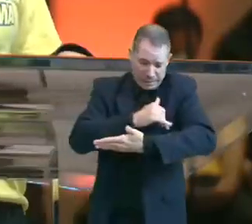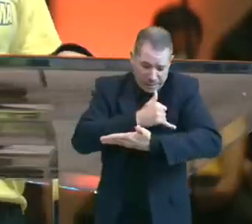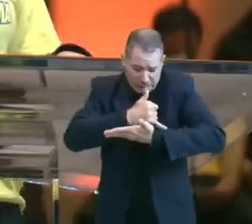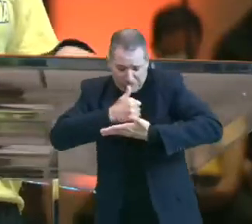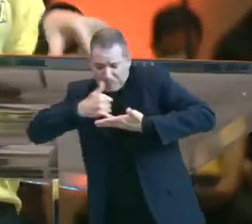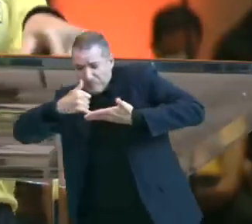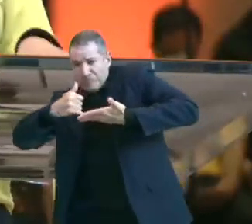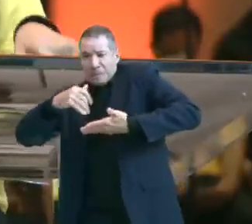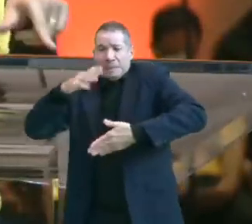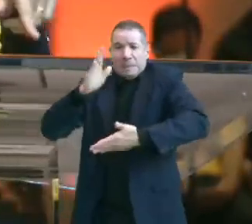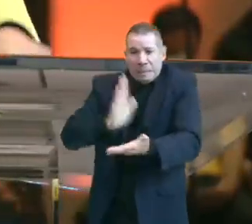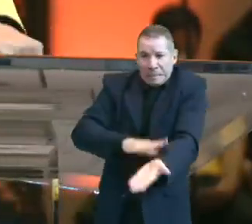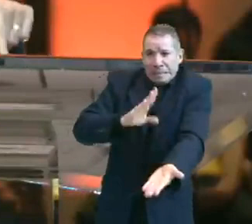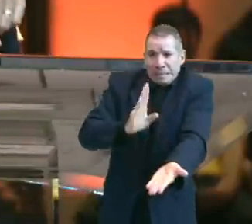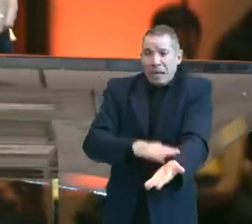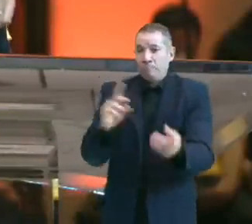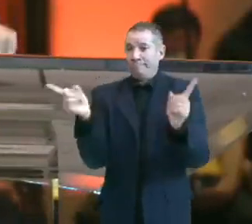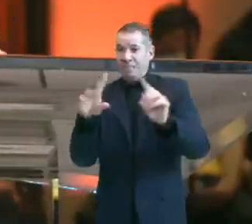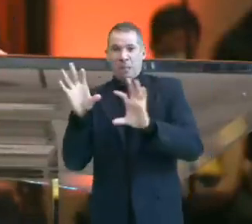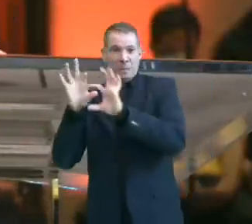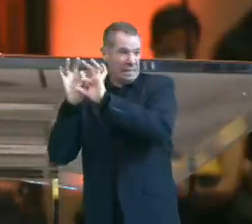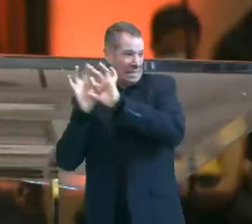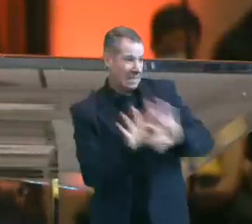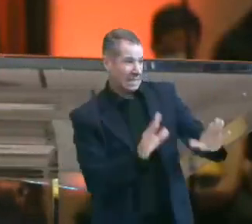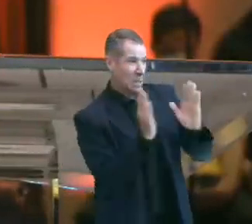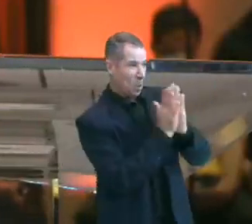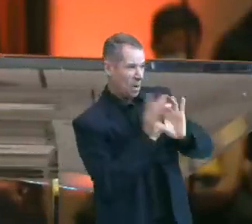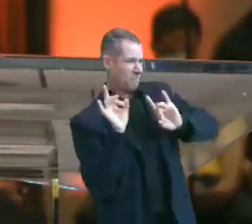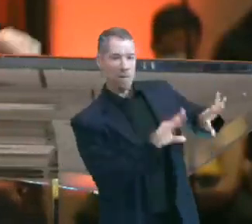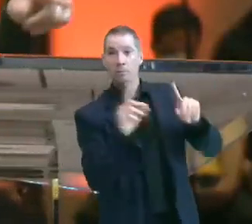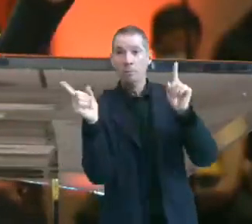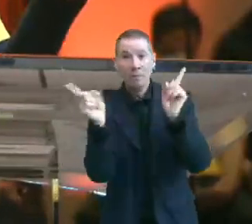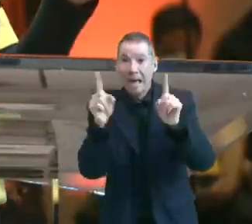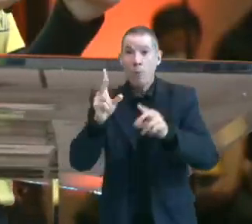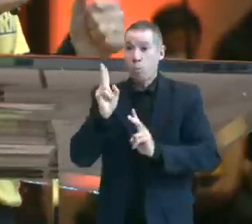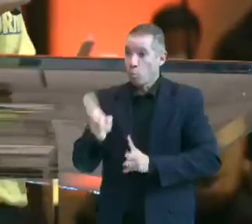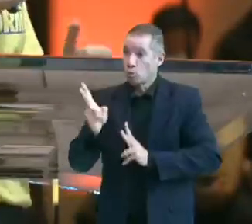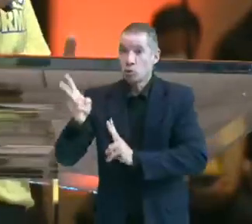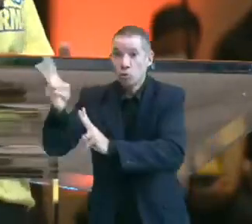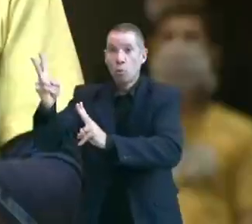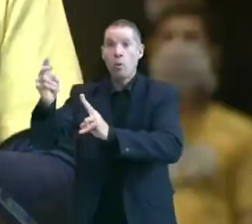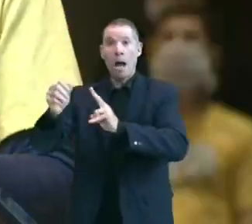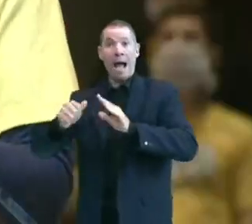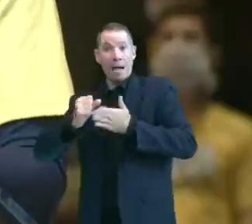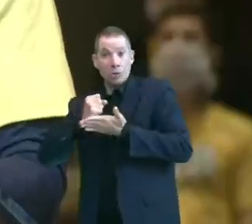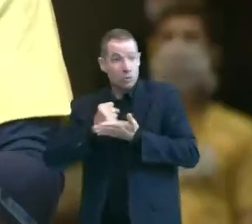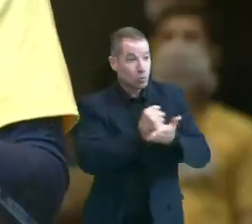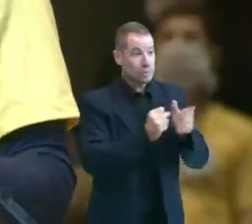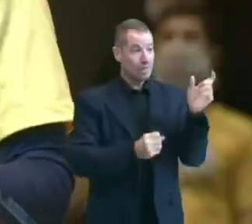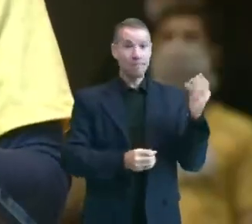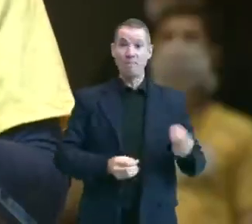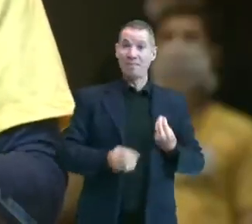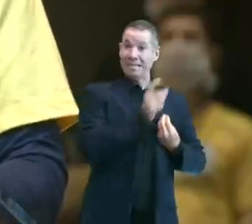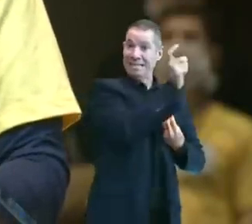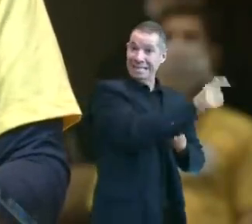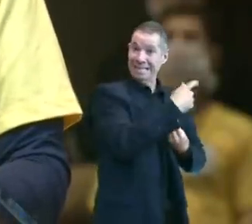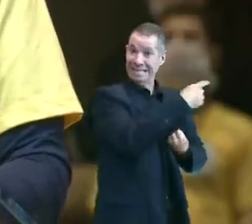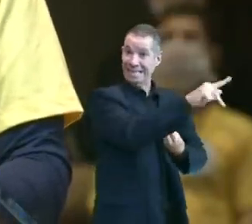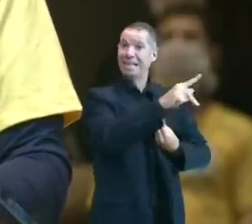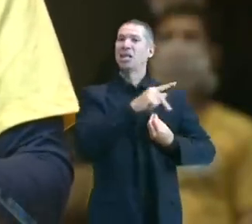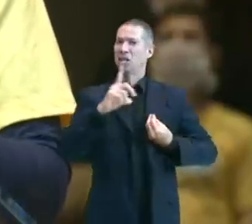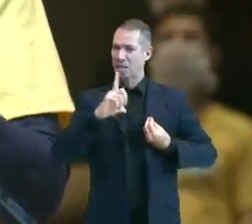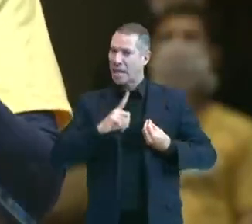química, não desista de orar por ele. Não desista de investir na vida dele. Ele tem jeito,